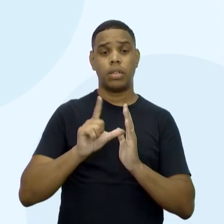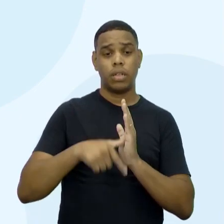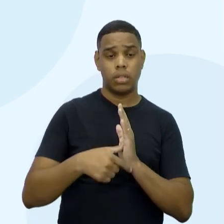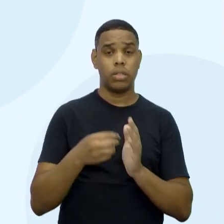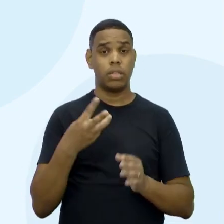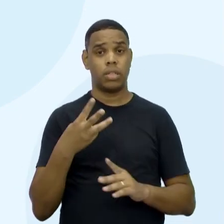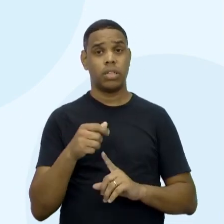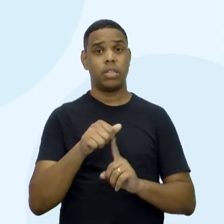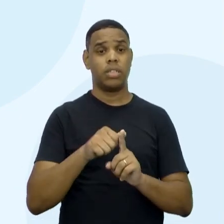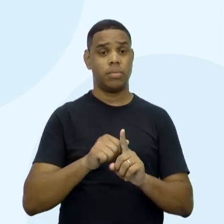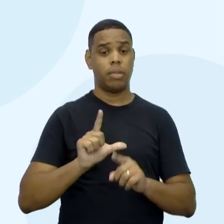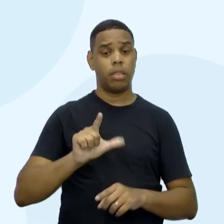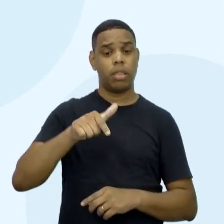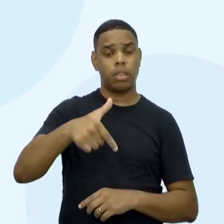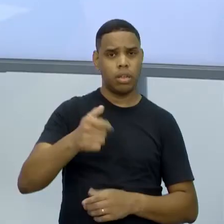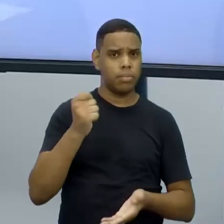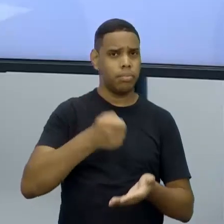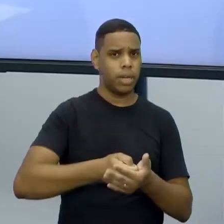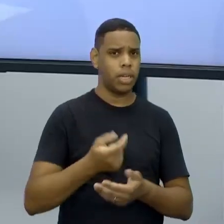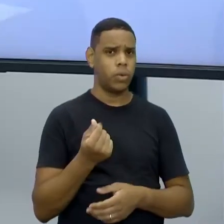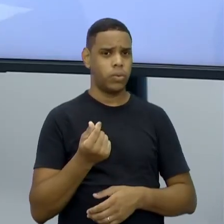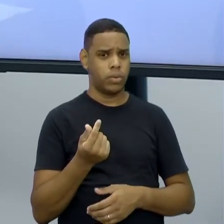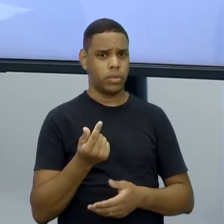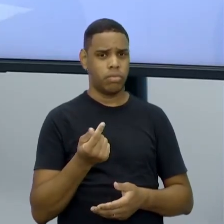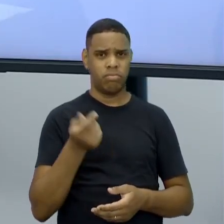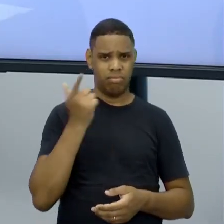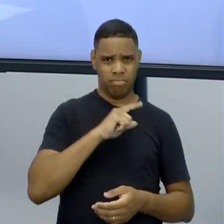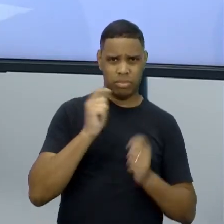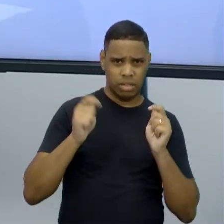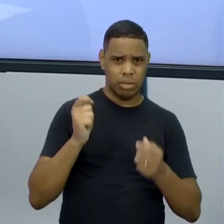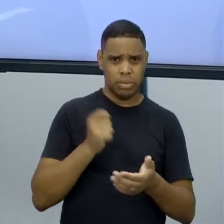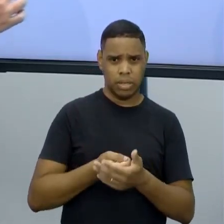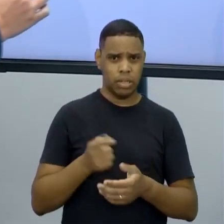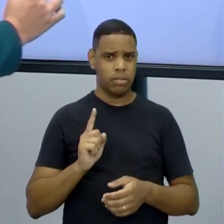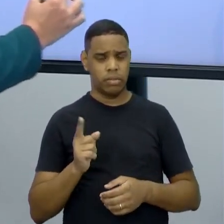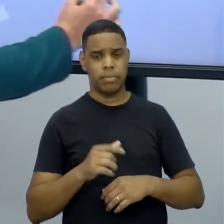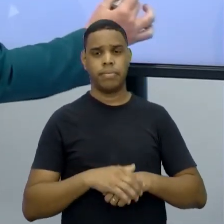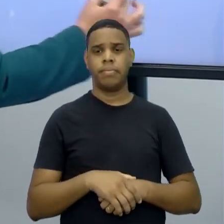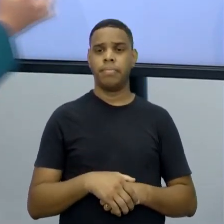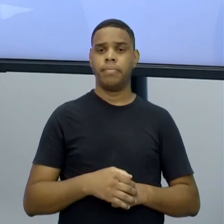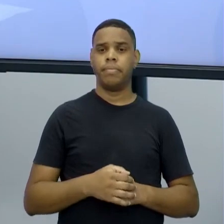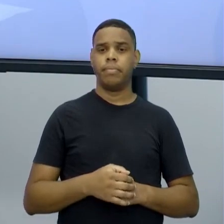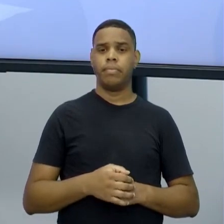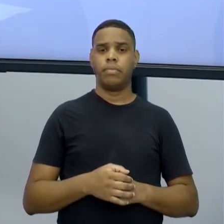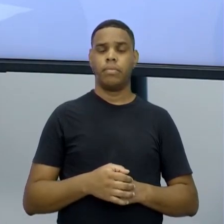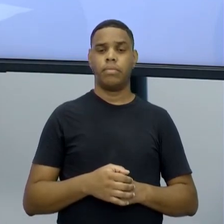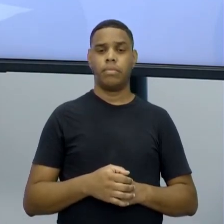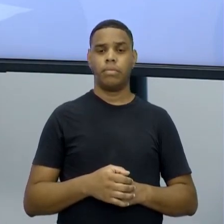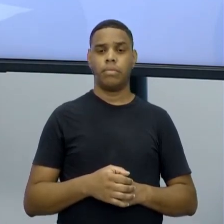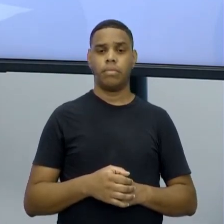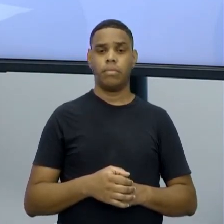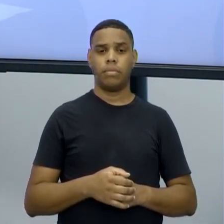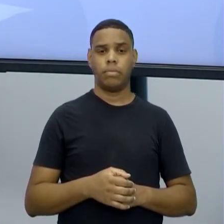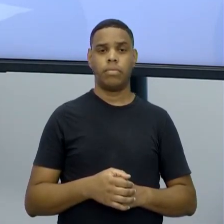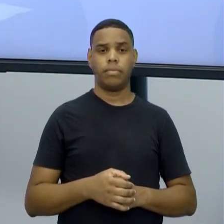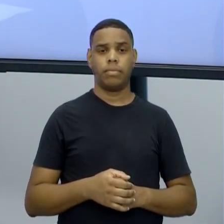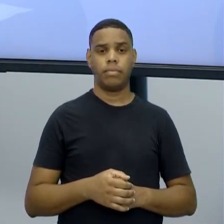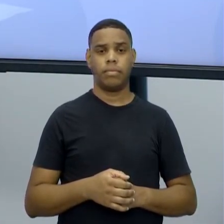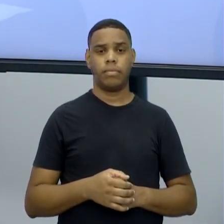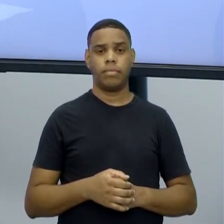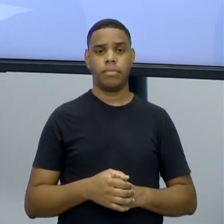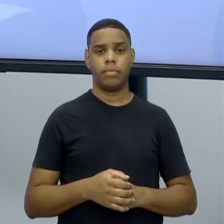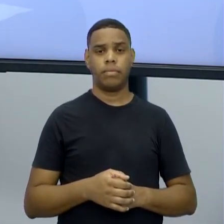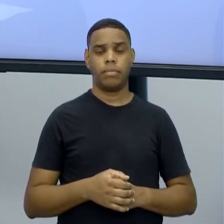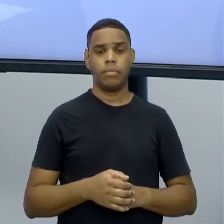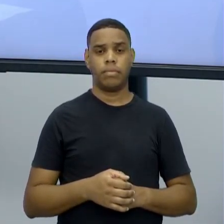atraso de 3 meses. Será que ele vai conseguir pagar ou não vai? atraso de 3 meses. Vou mostrar